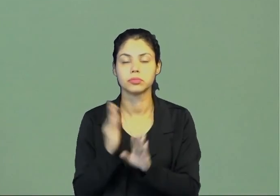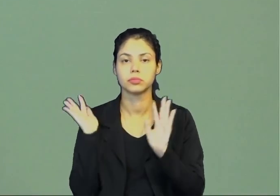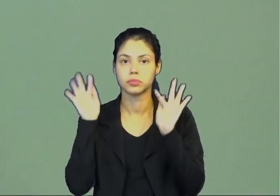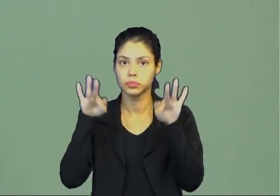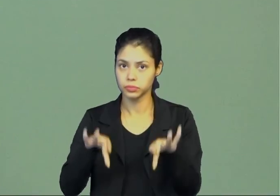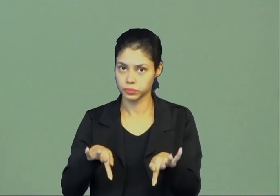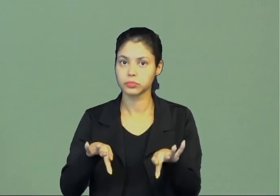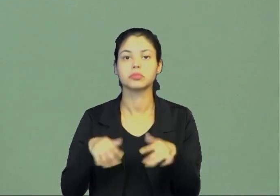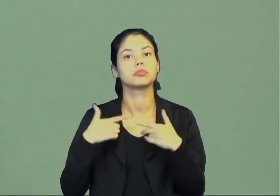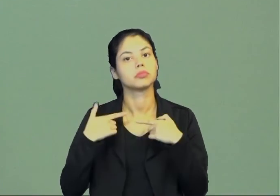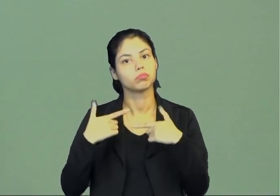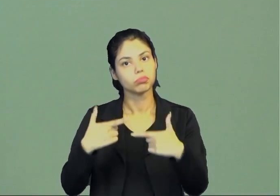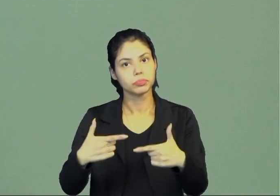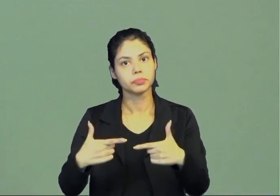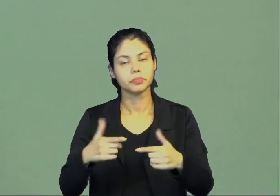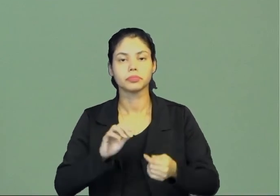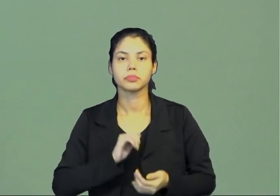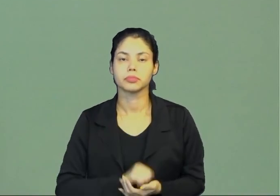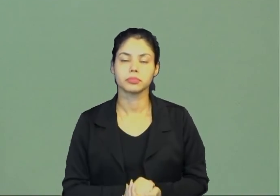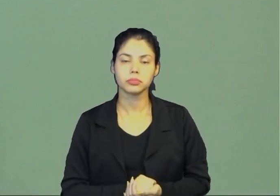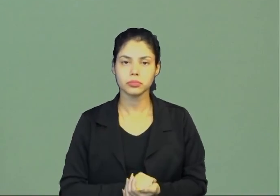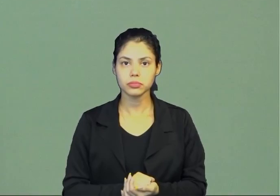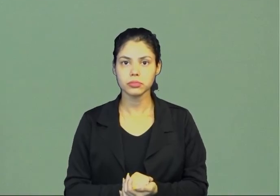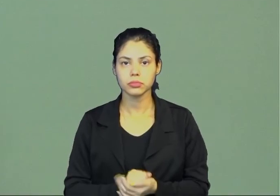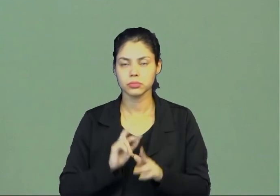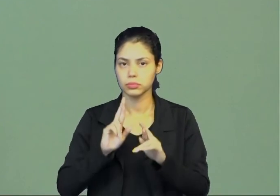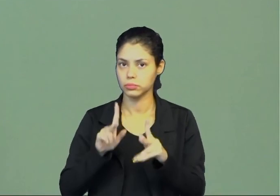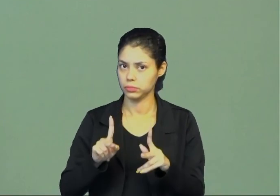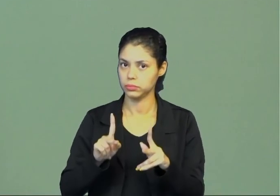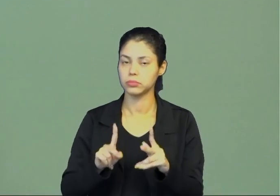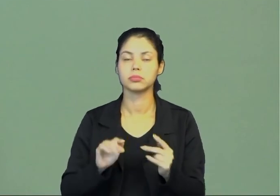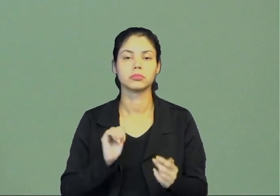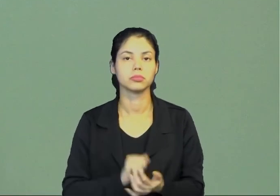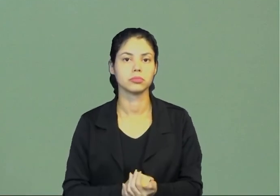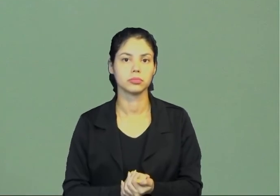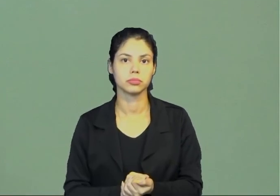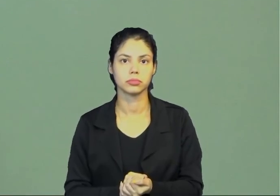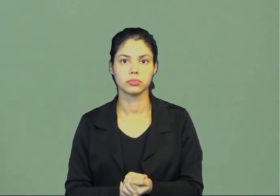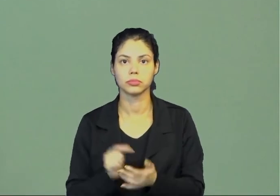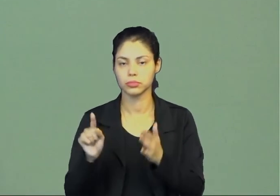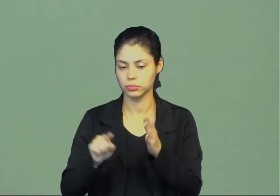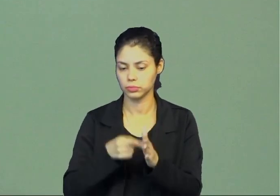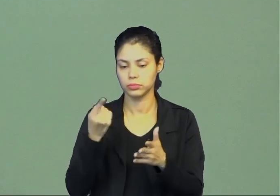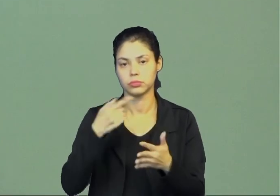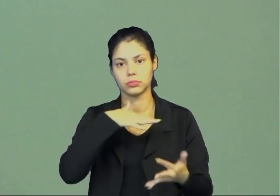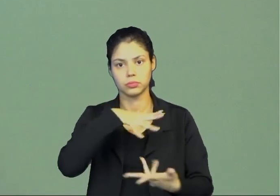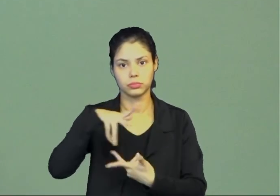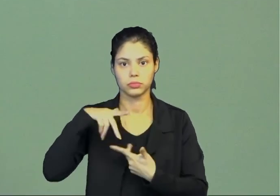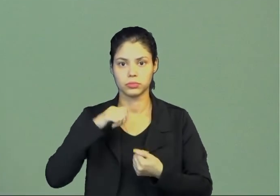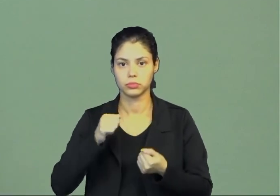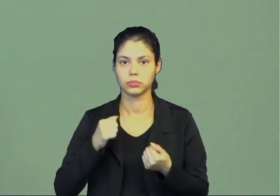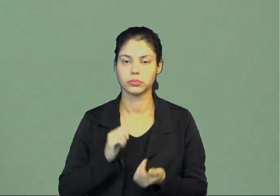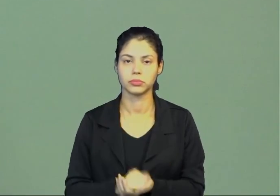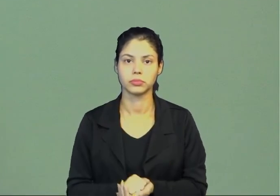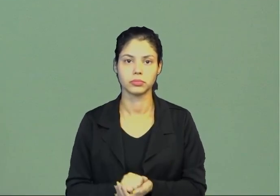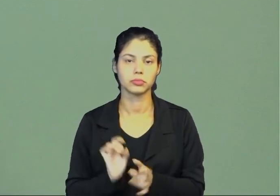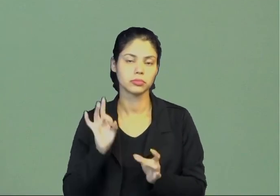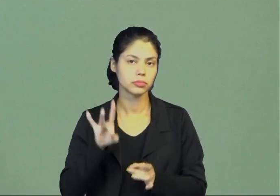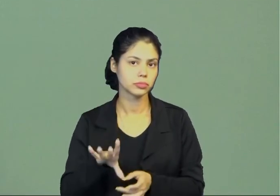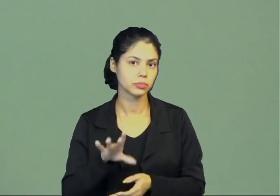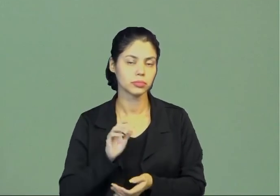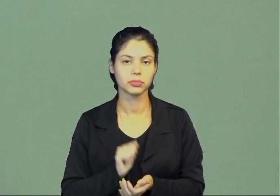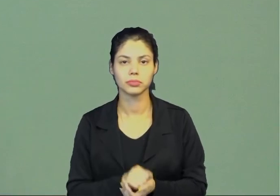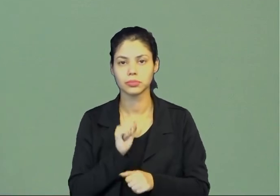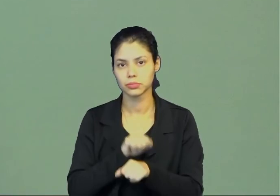determinando, né, o fim, né, uma configuração diferente para os rumos da Primeira Guerra Mundial. Por hoje é